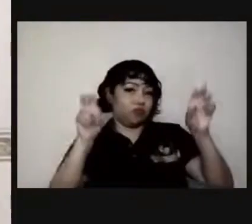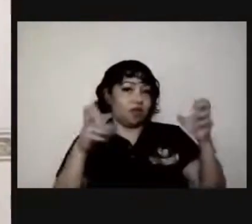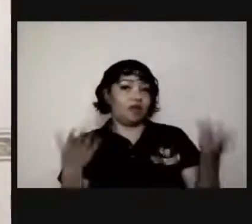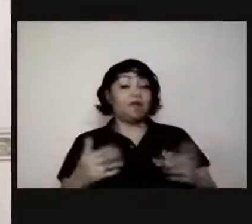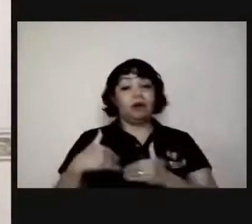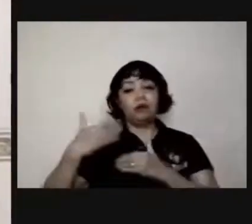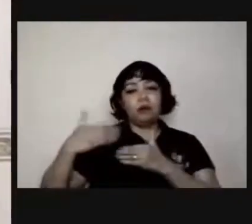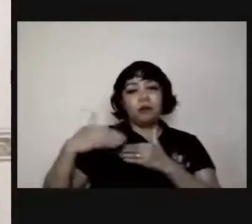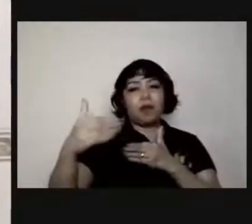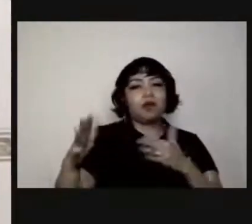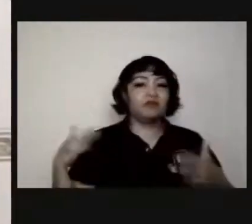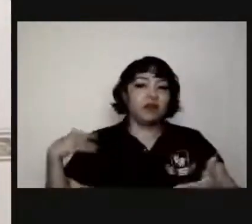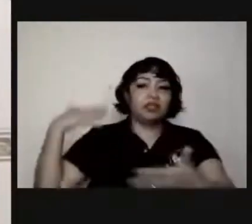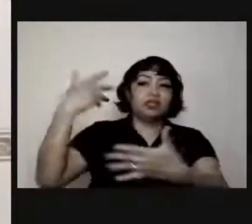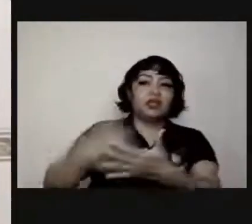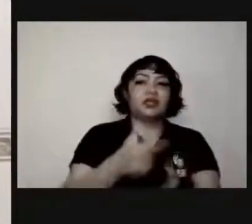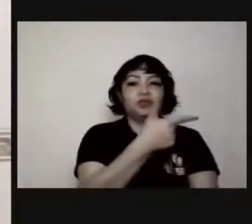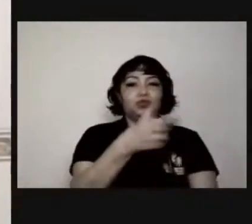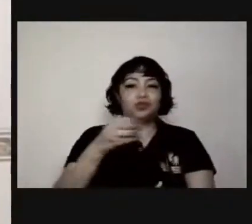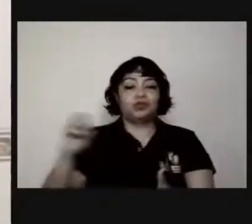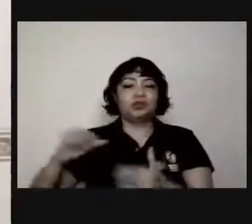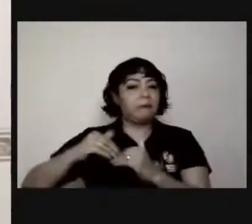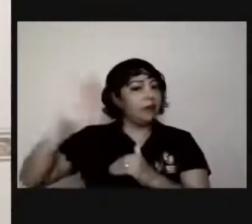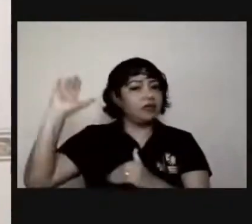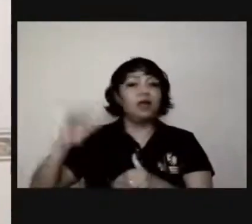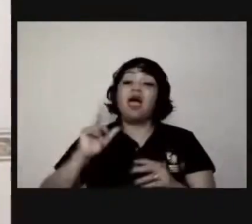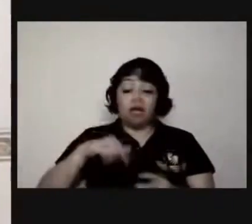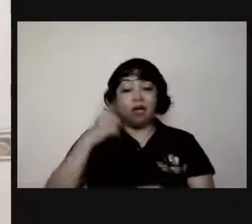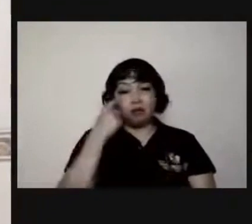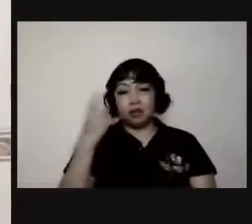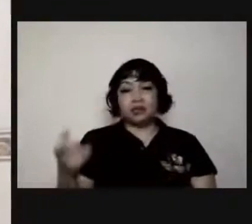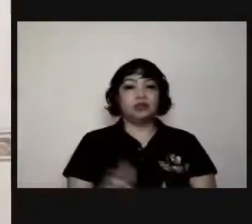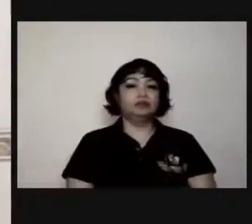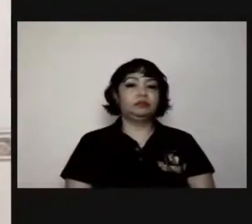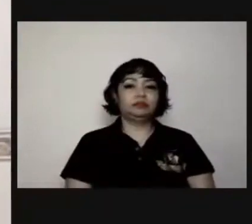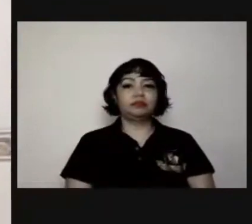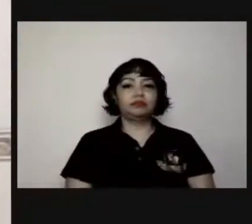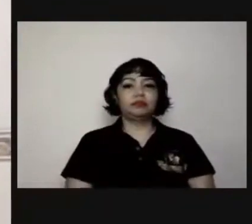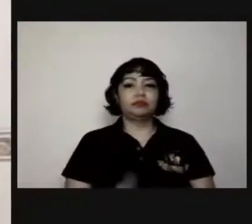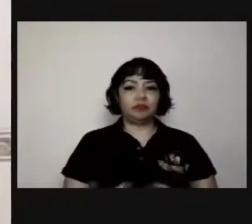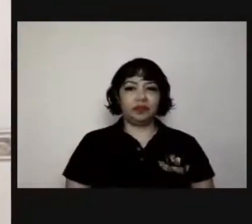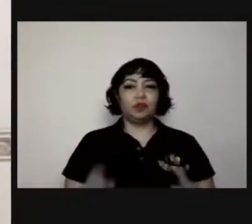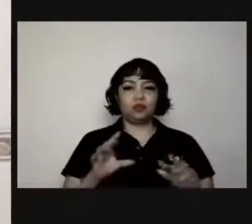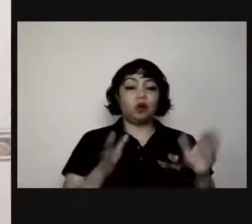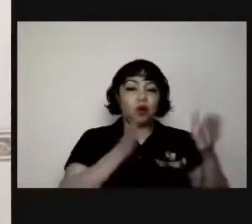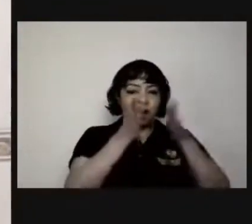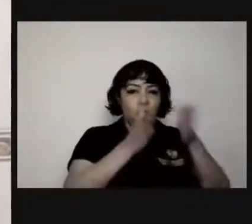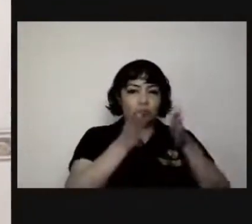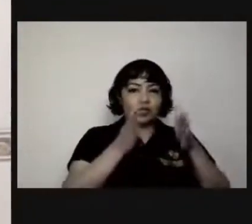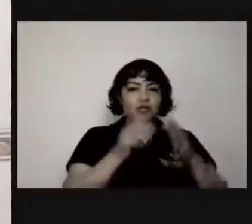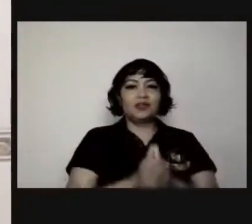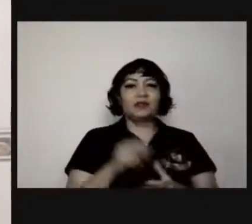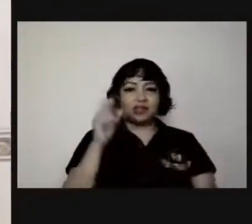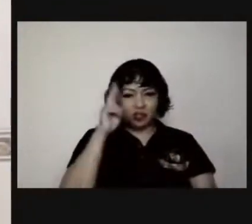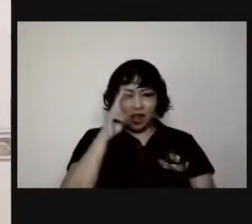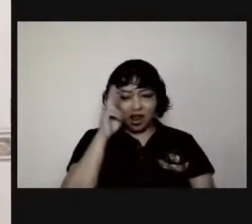até 2022, é um tema interessante também. Mas aí um trechinho, então, só para a gente relembrar da Canção do